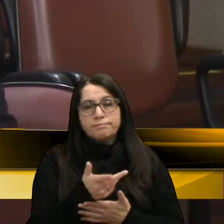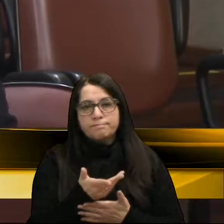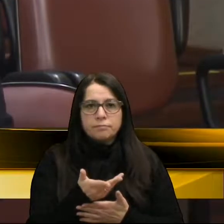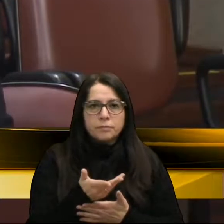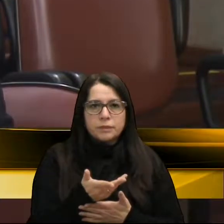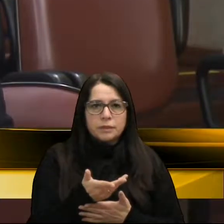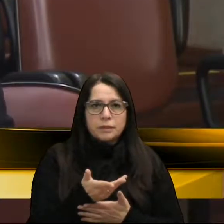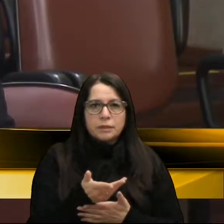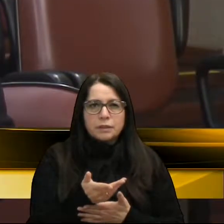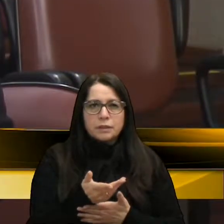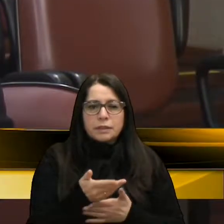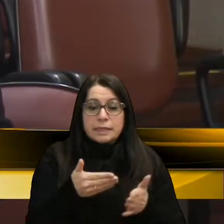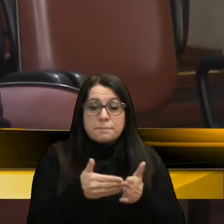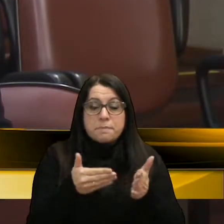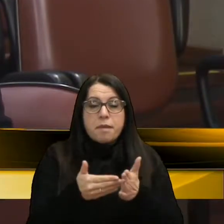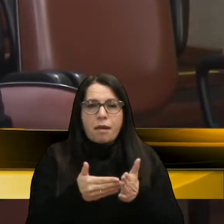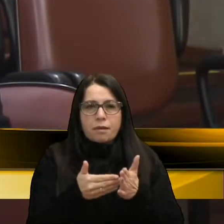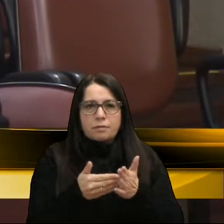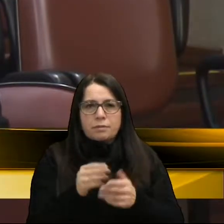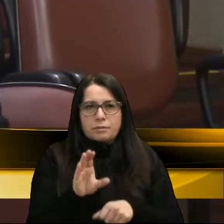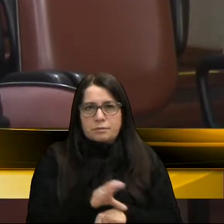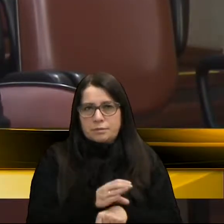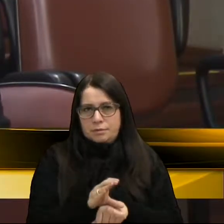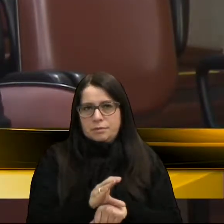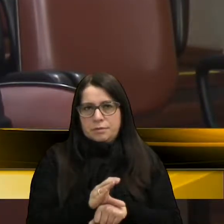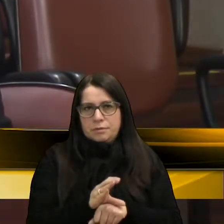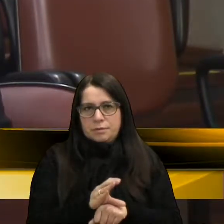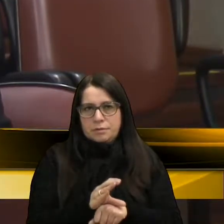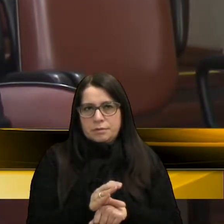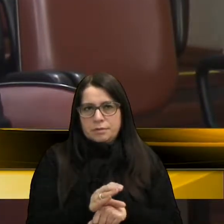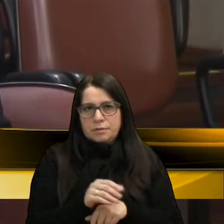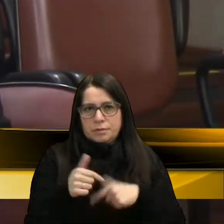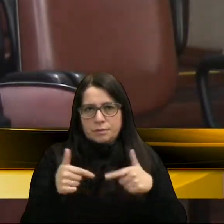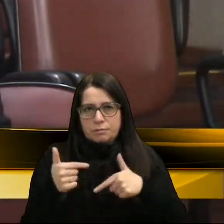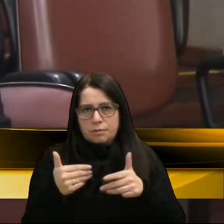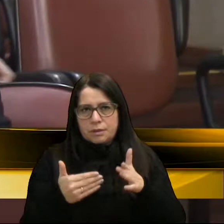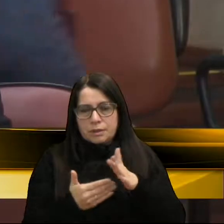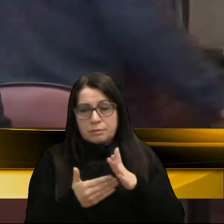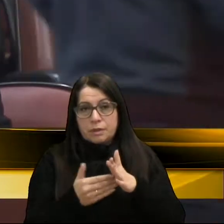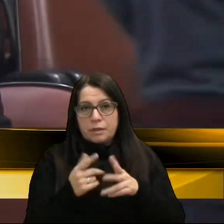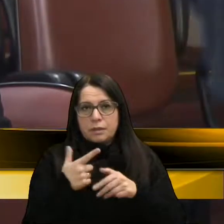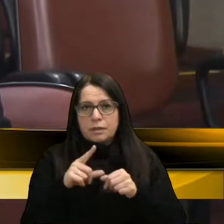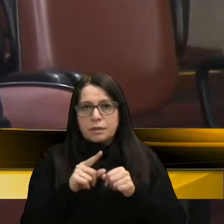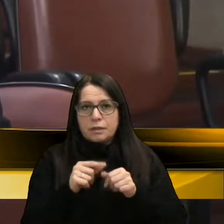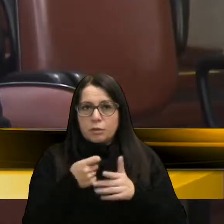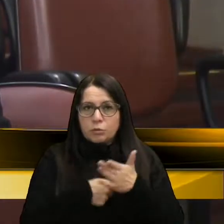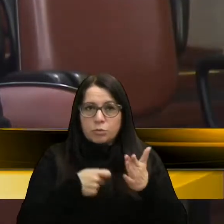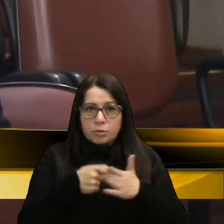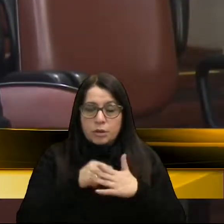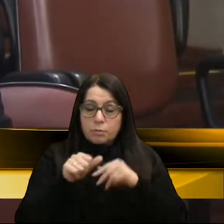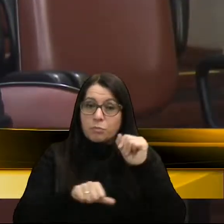uma atuação muito limitada, constitucionalmente tem uma atuação limitada. Acho que nós temos que lutar